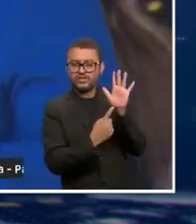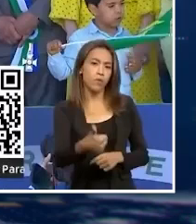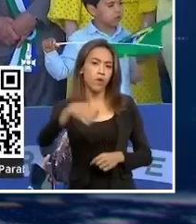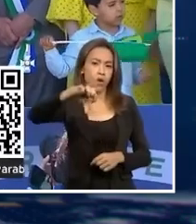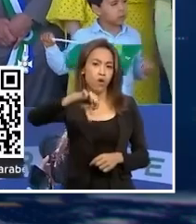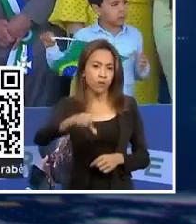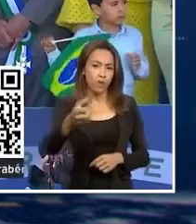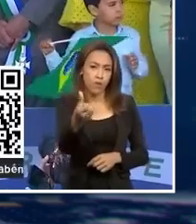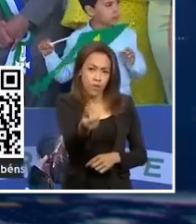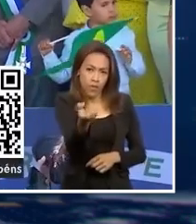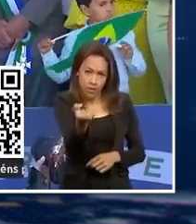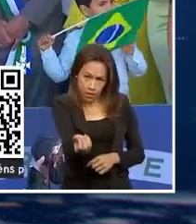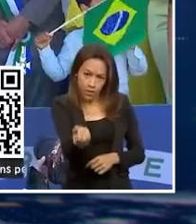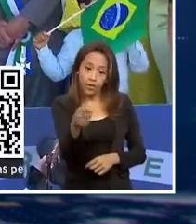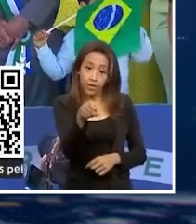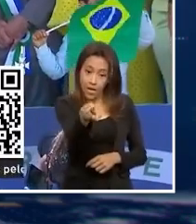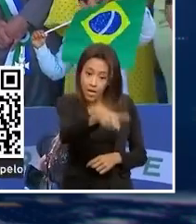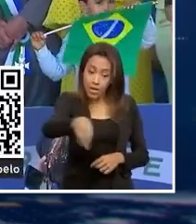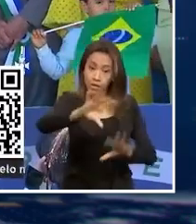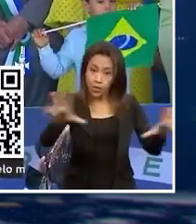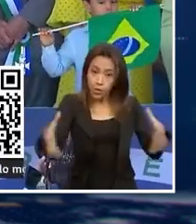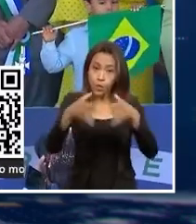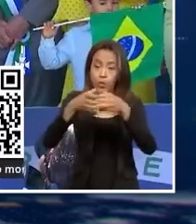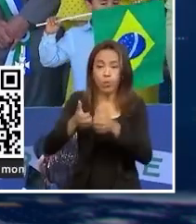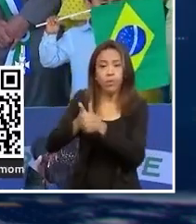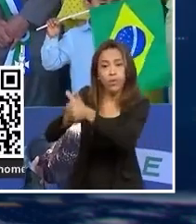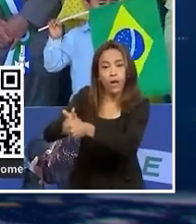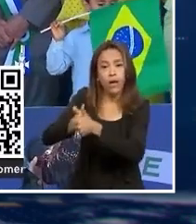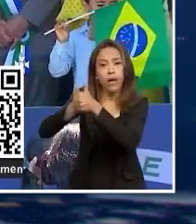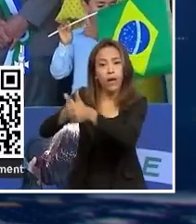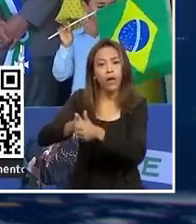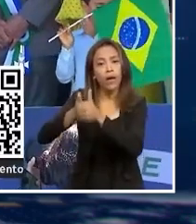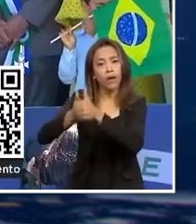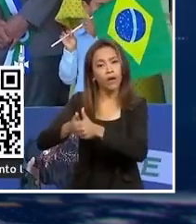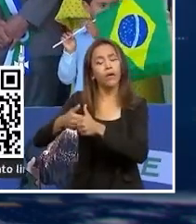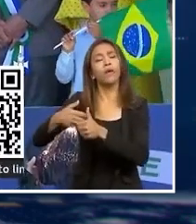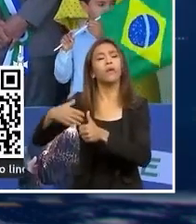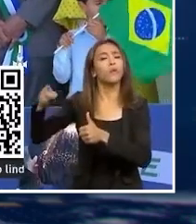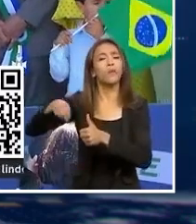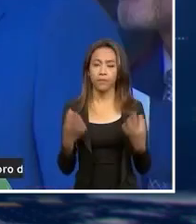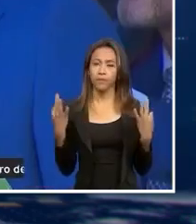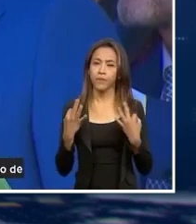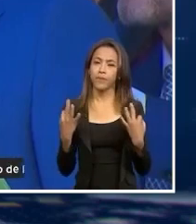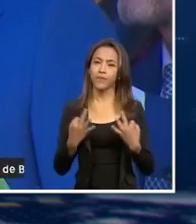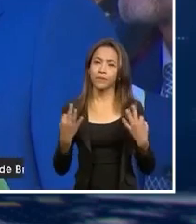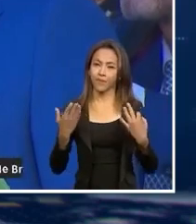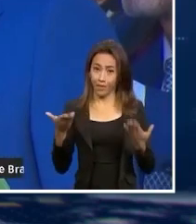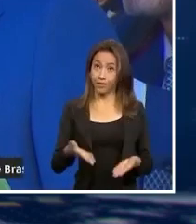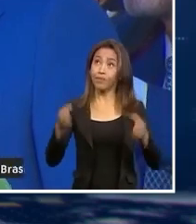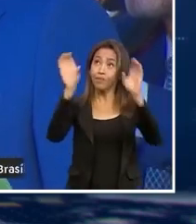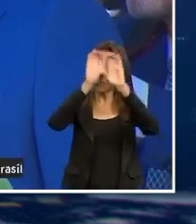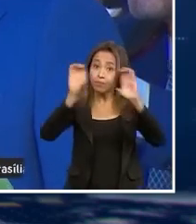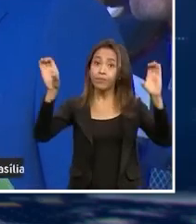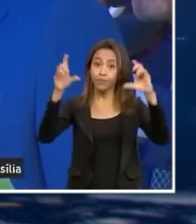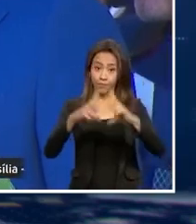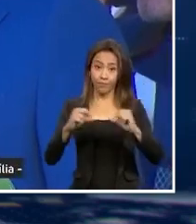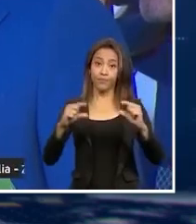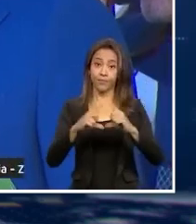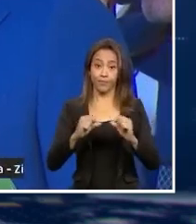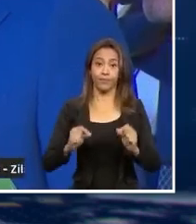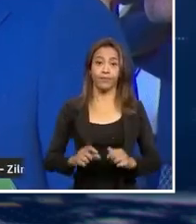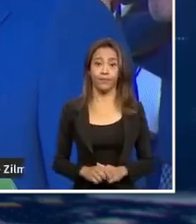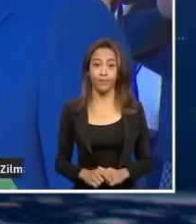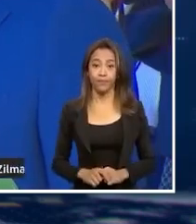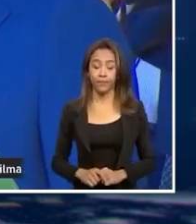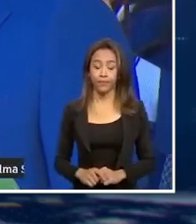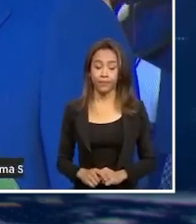estou dizendo. Porque eu vi imagens aéreas ali de Brasília, vi um rapaz também que estava